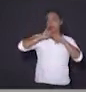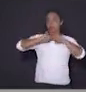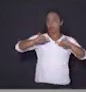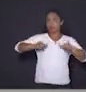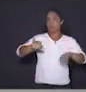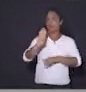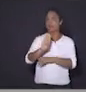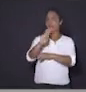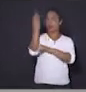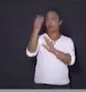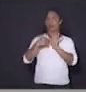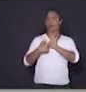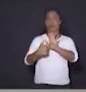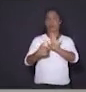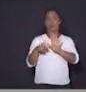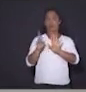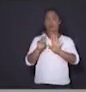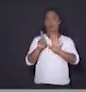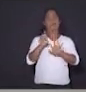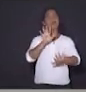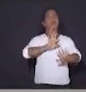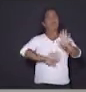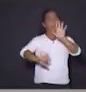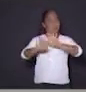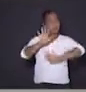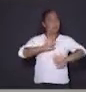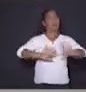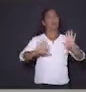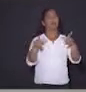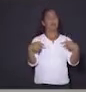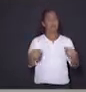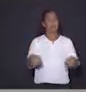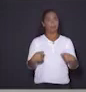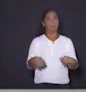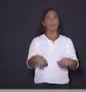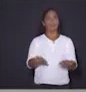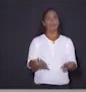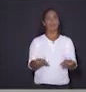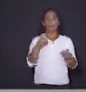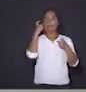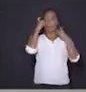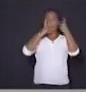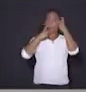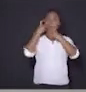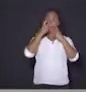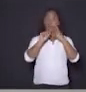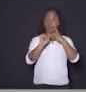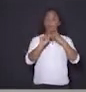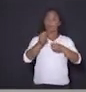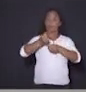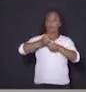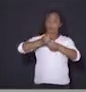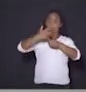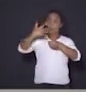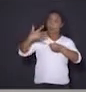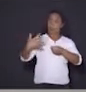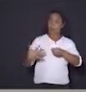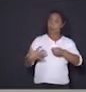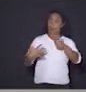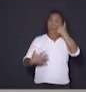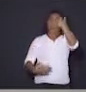espalhadas é preciso ter cuidado é muito mais preocupante por exemplo que se possa direcionar conteúdo é